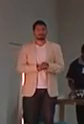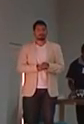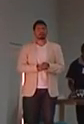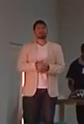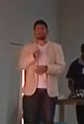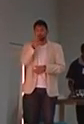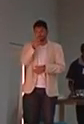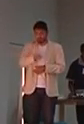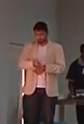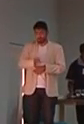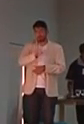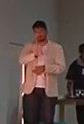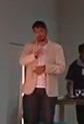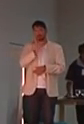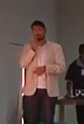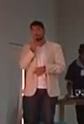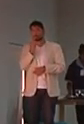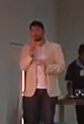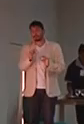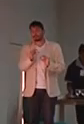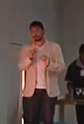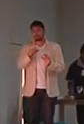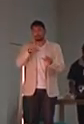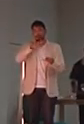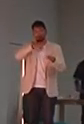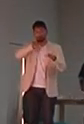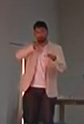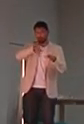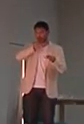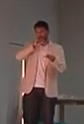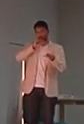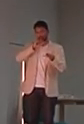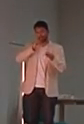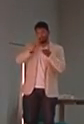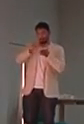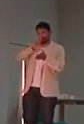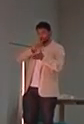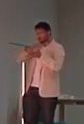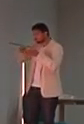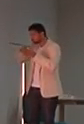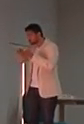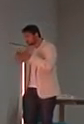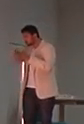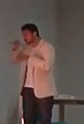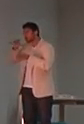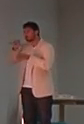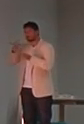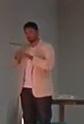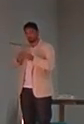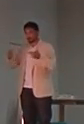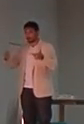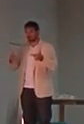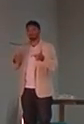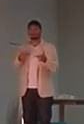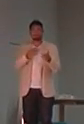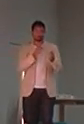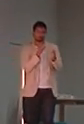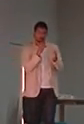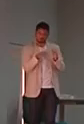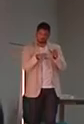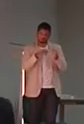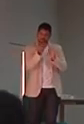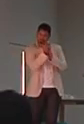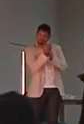esta ordem está de acordo com o sorteio realizado previamente. Então, professor José